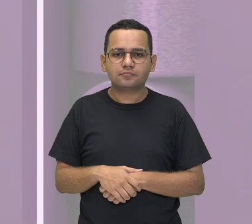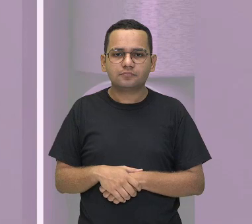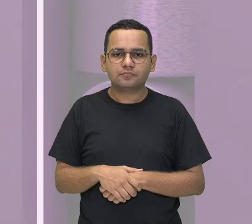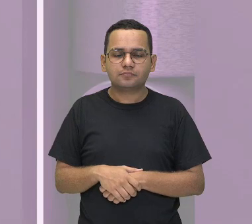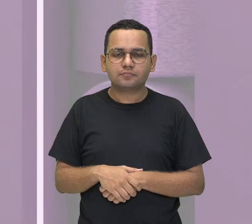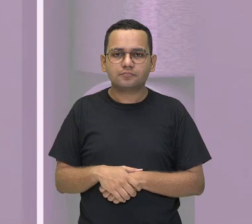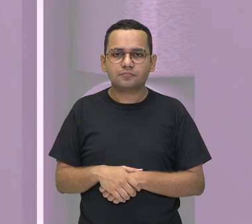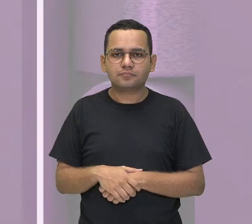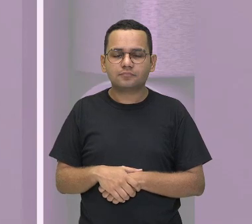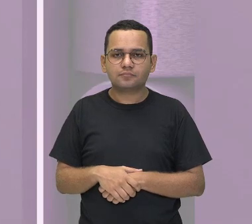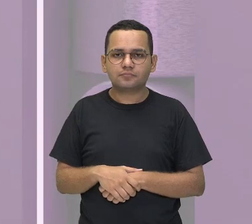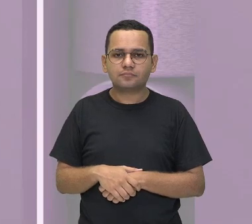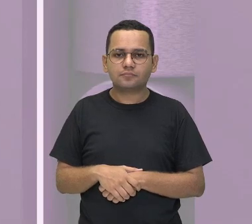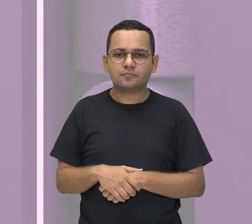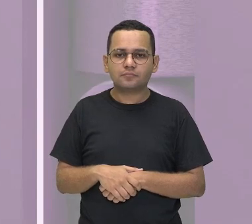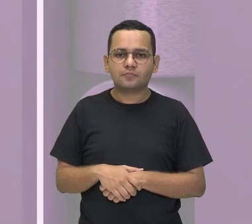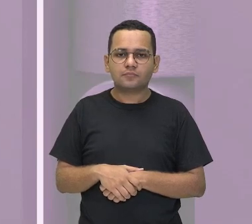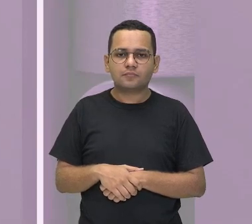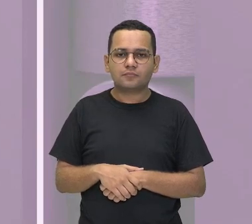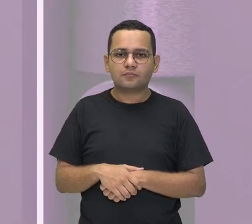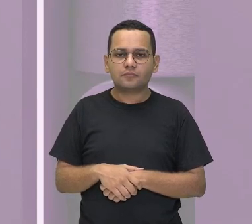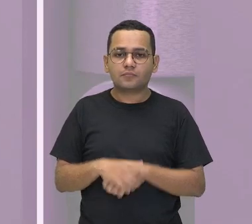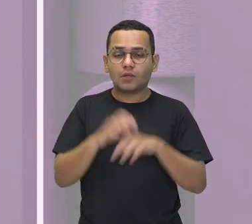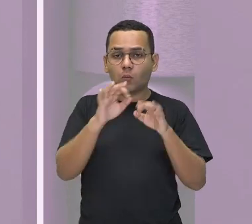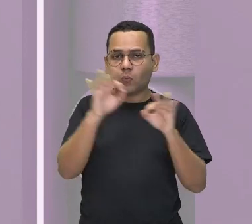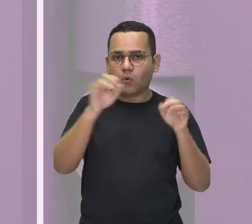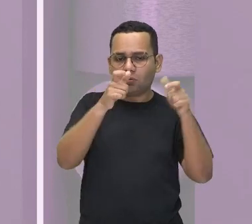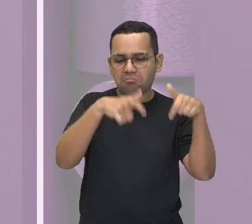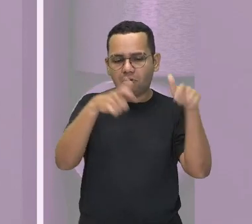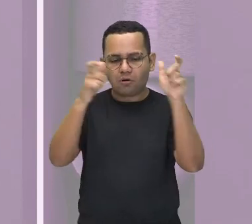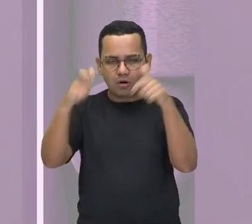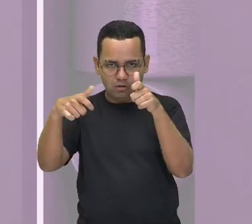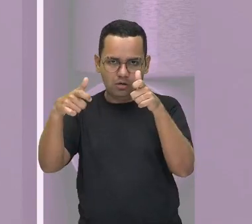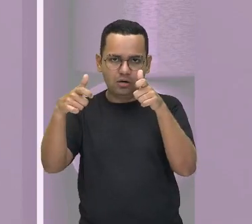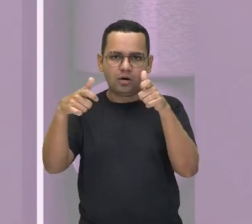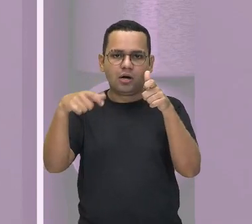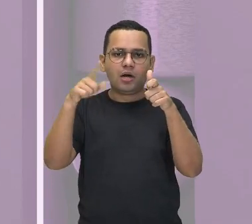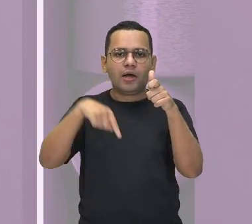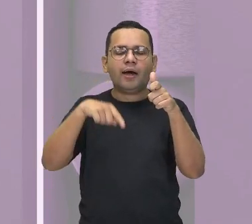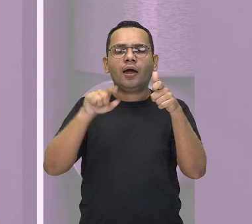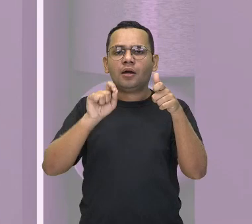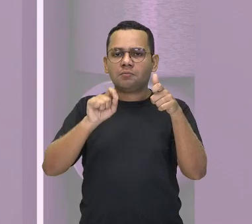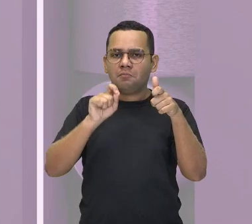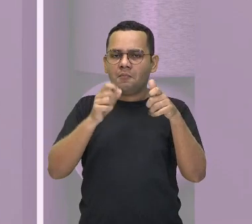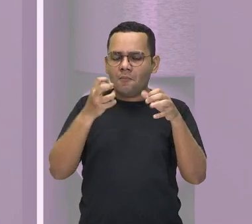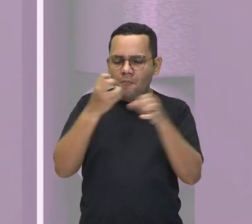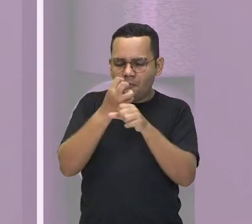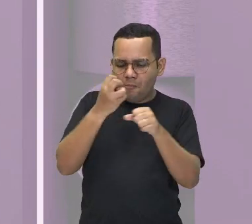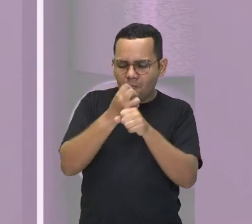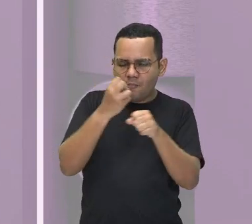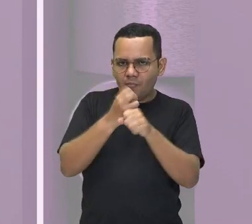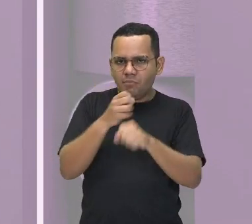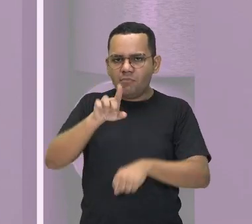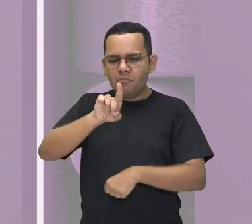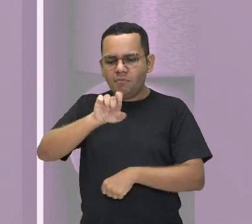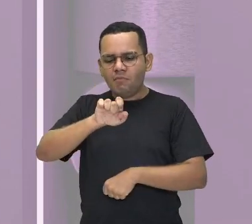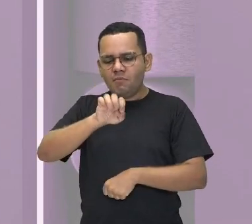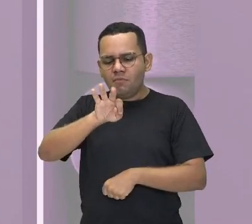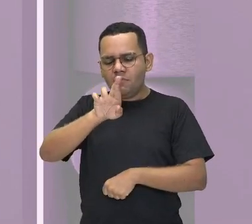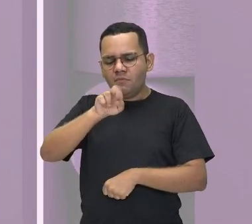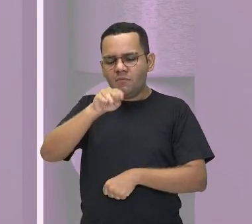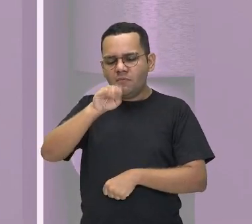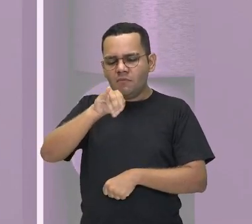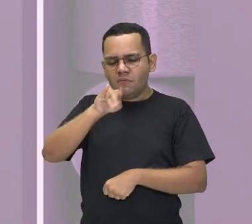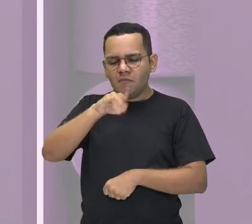né, através de uma matriz. Na verdade, o cálculo do determinante vai trazer para a gente